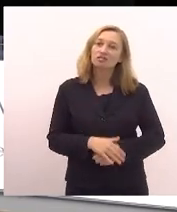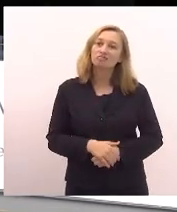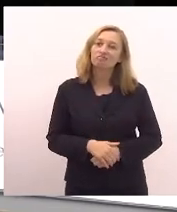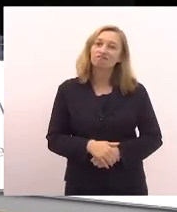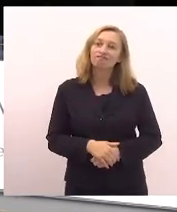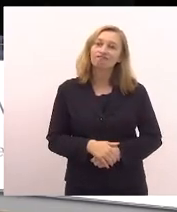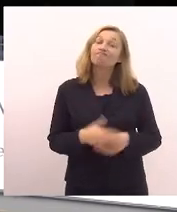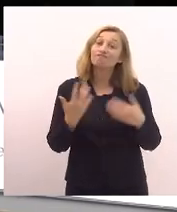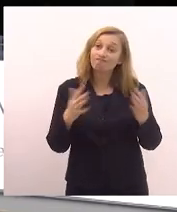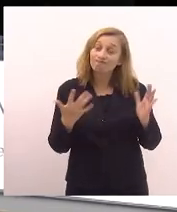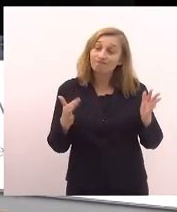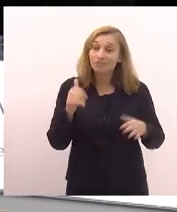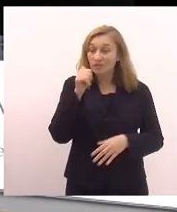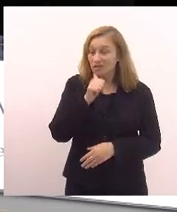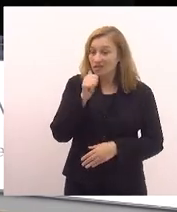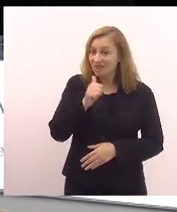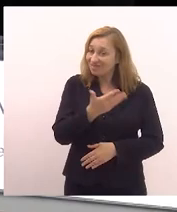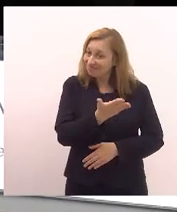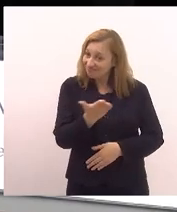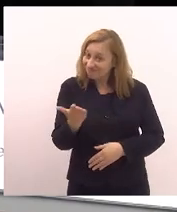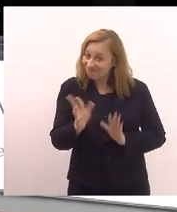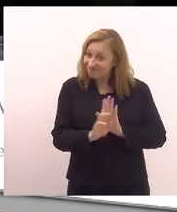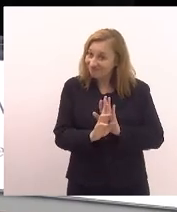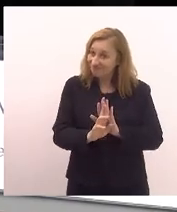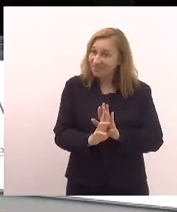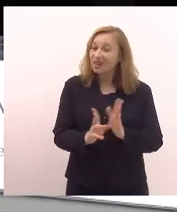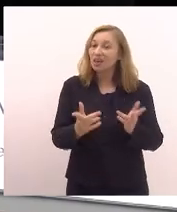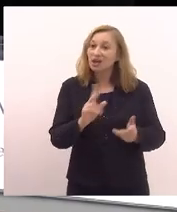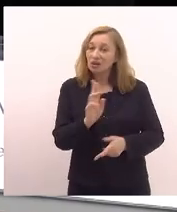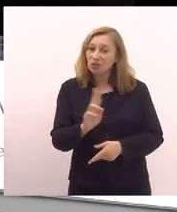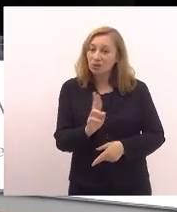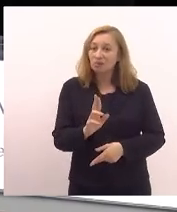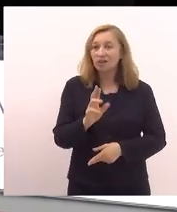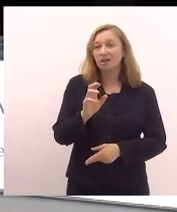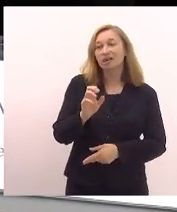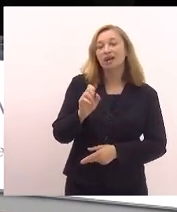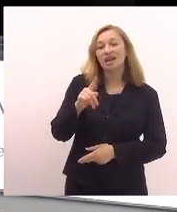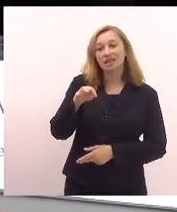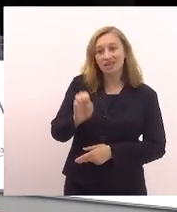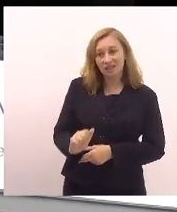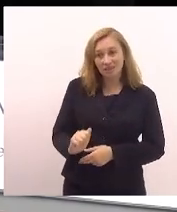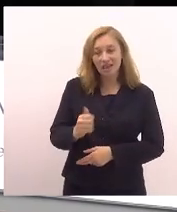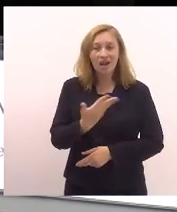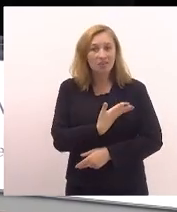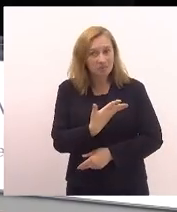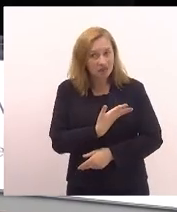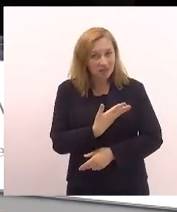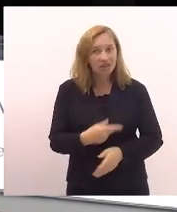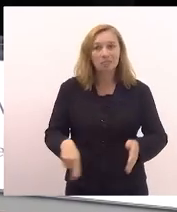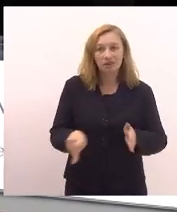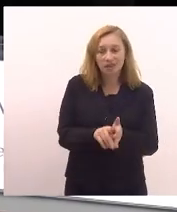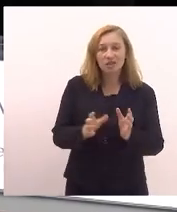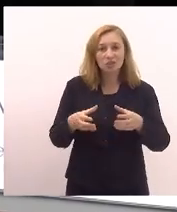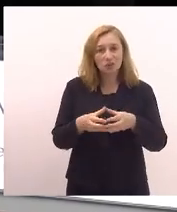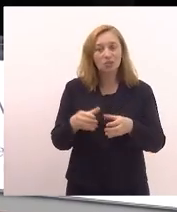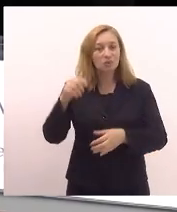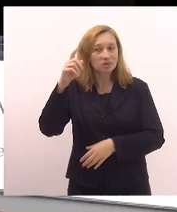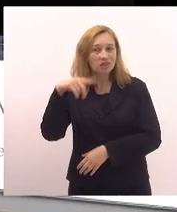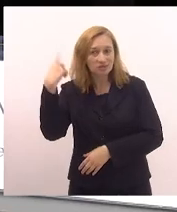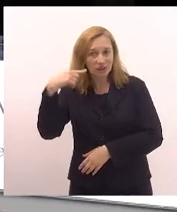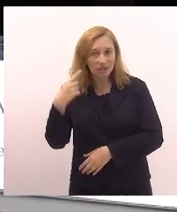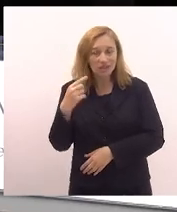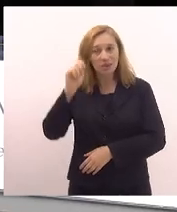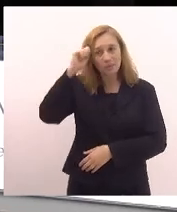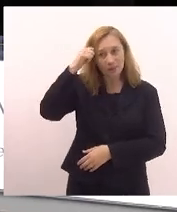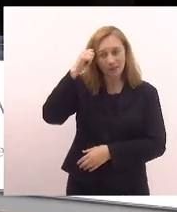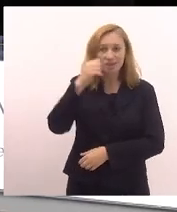para saudar as mulheres homenageadas em nome da doutora Alessandra Santos, minha companheira, membro da Advocacia Preta Carioca. Muito obrigada